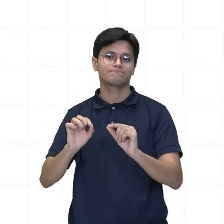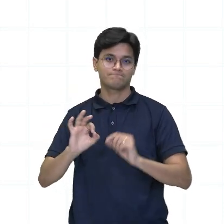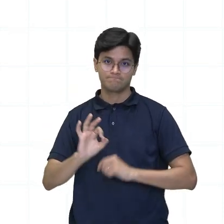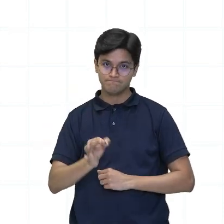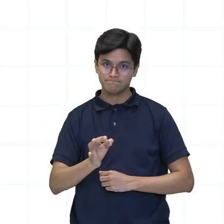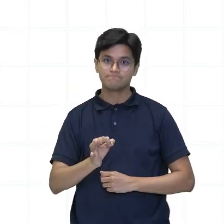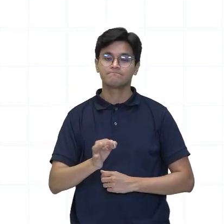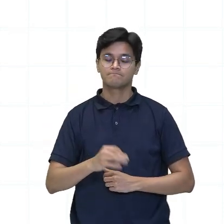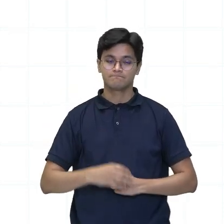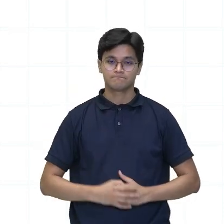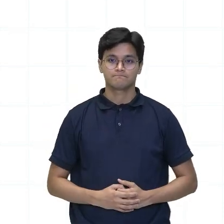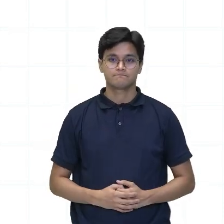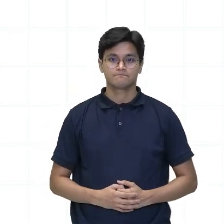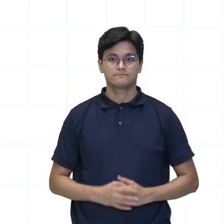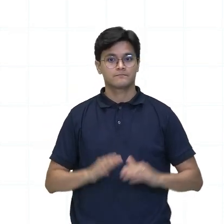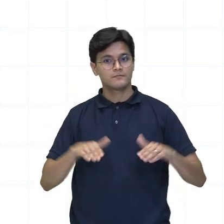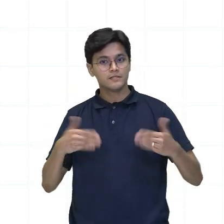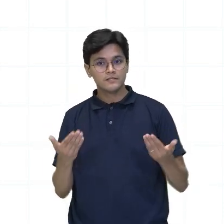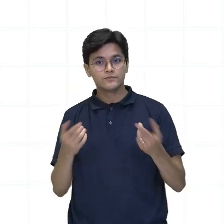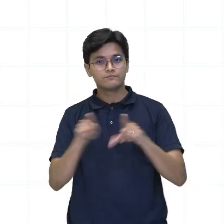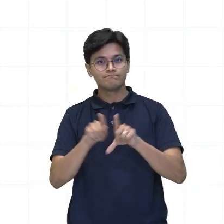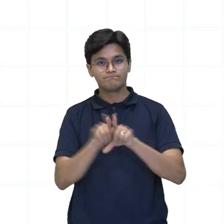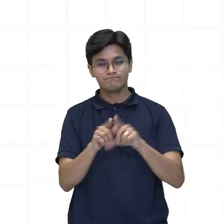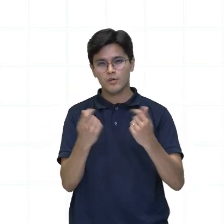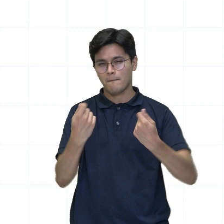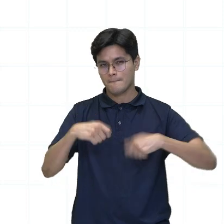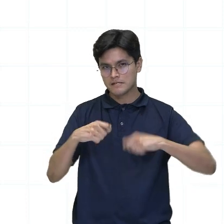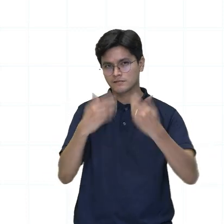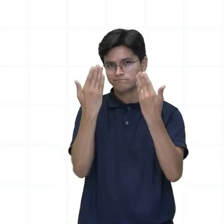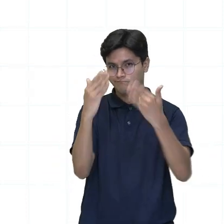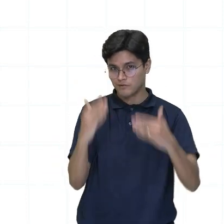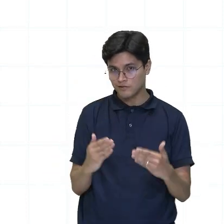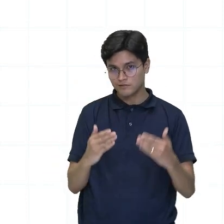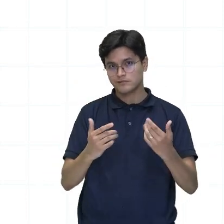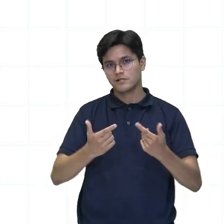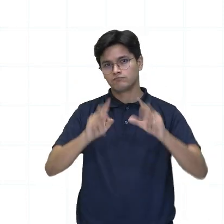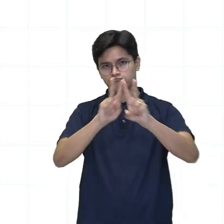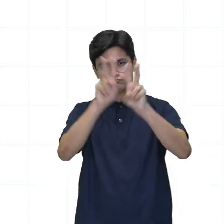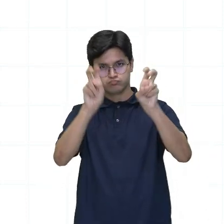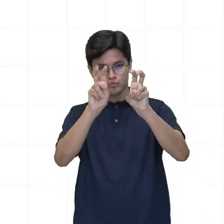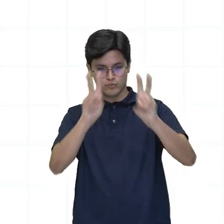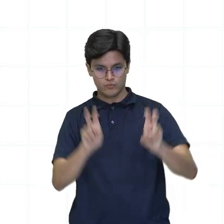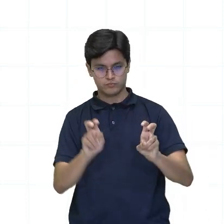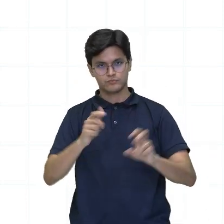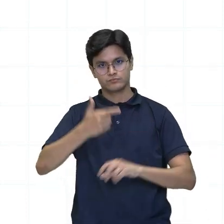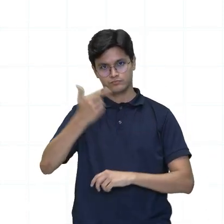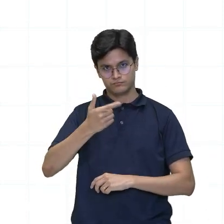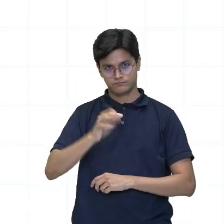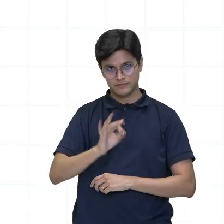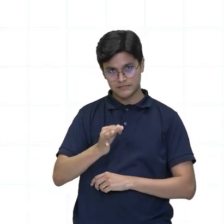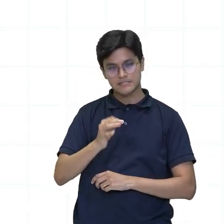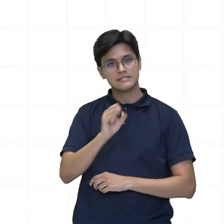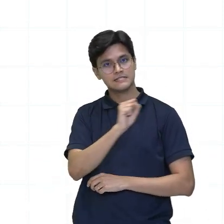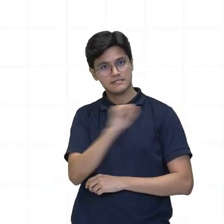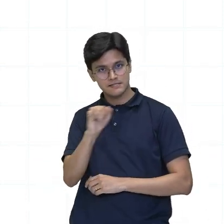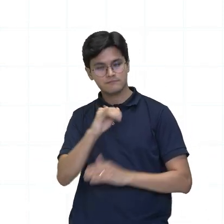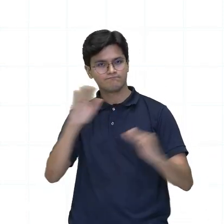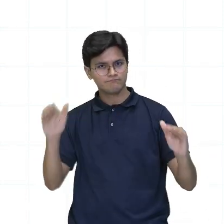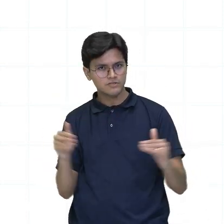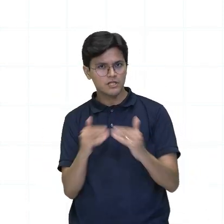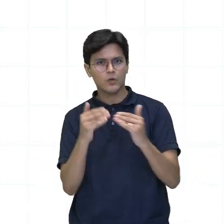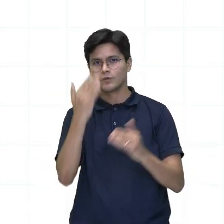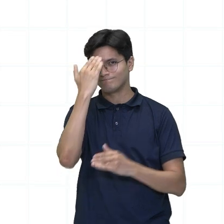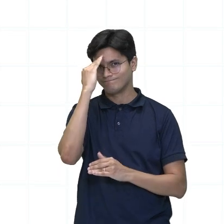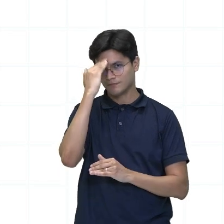certo? Então, você também tem que analisar aí os subtítulos, se eles estão ali de acordo com o que você entendeu lá do título,